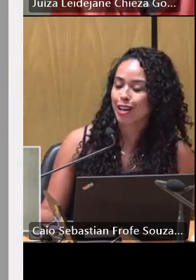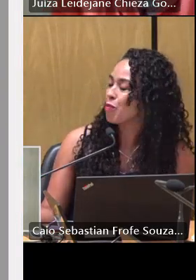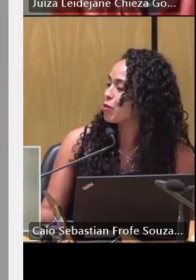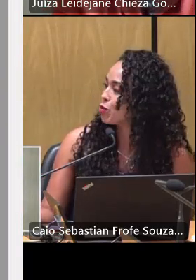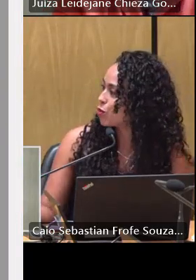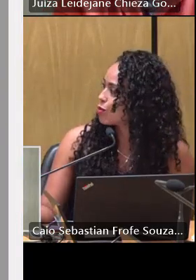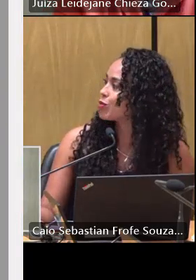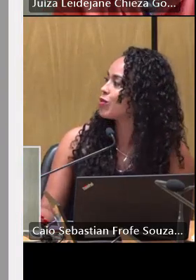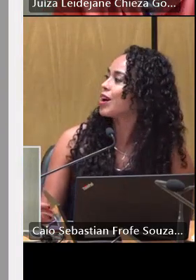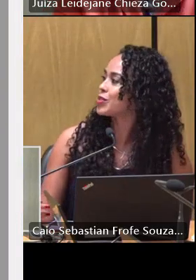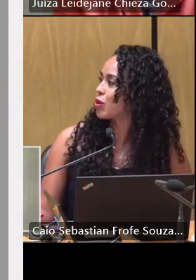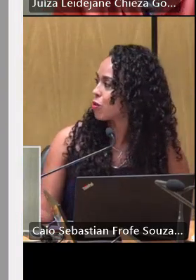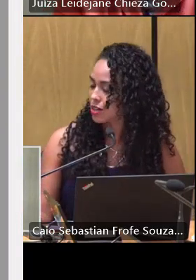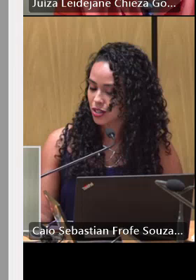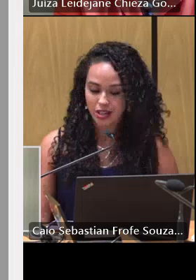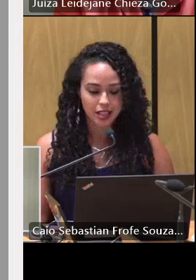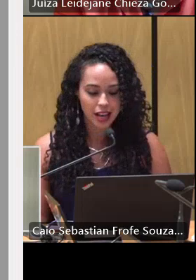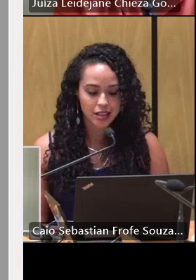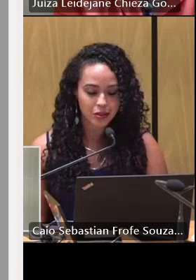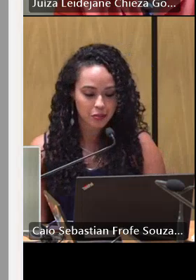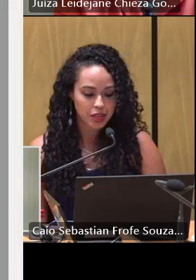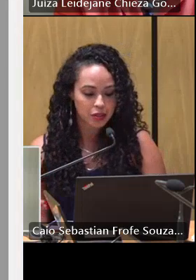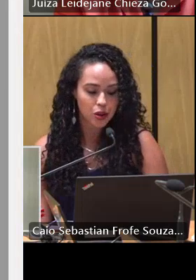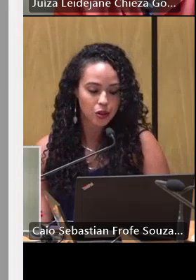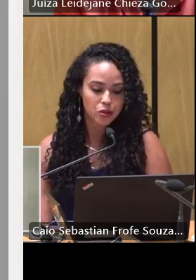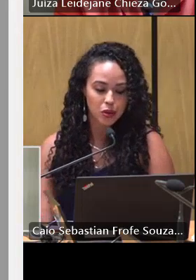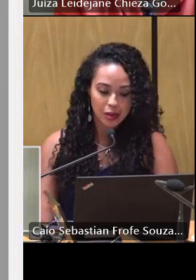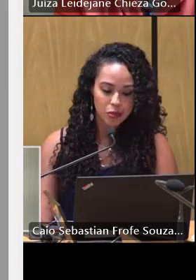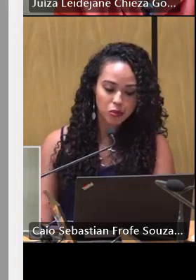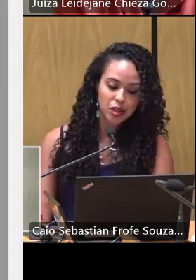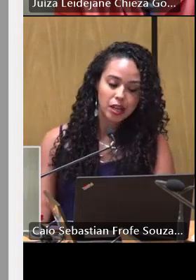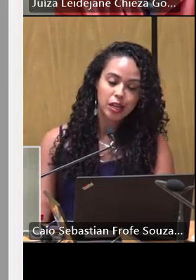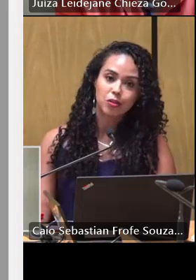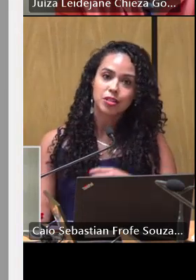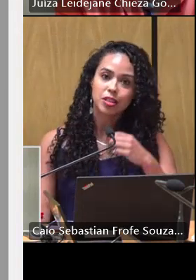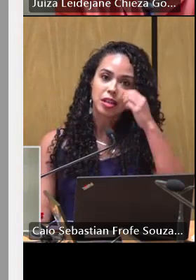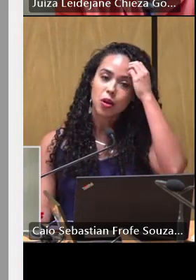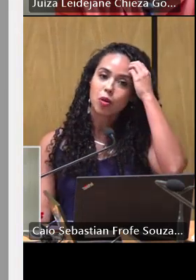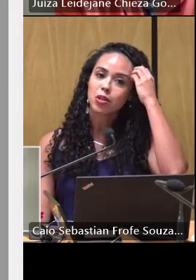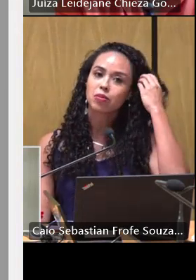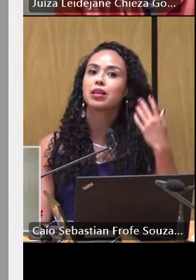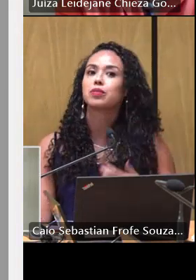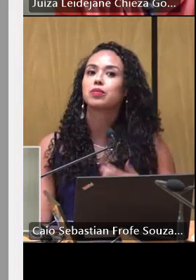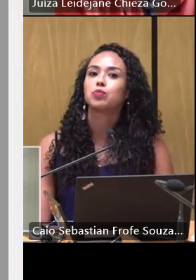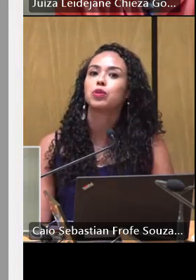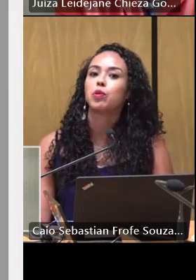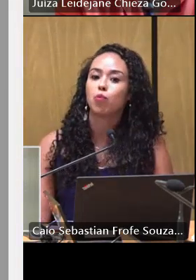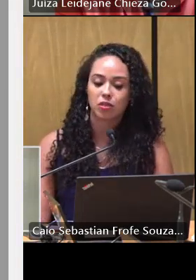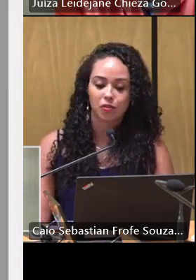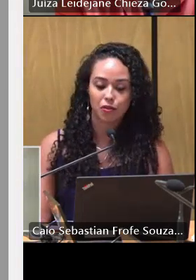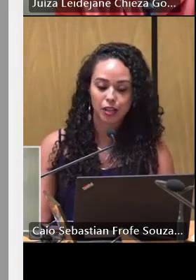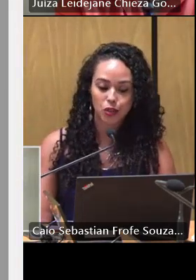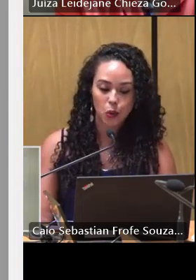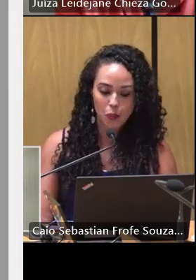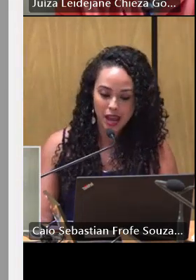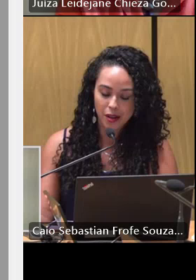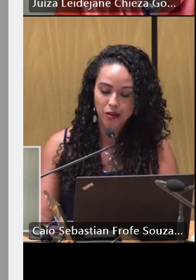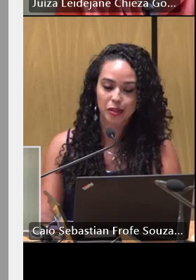da Copa do mundo as obras né das Olimpíadas jogos olímpicos E durante essas obras o cas em 2011 foi